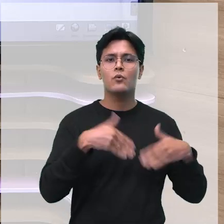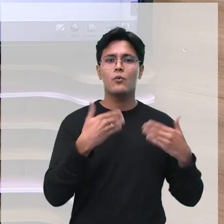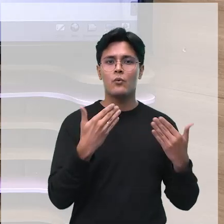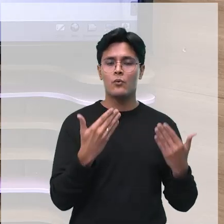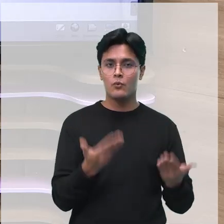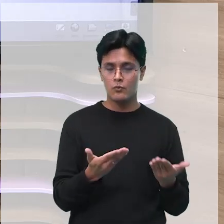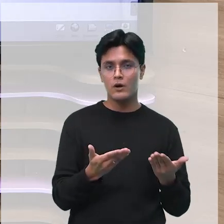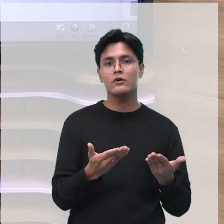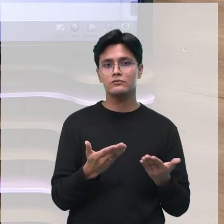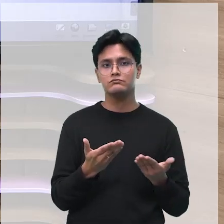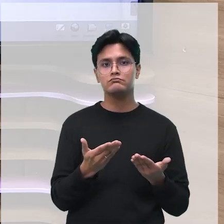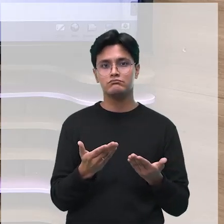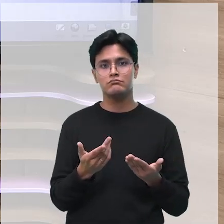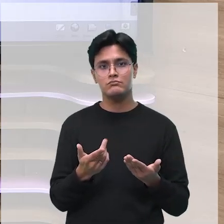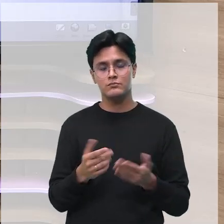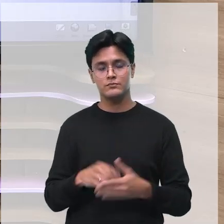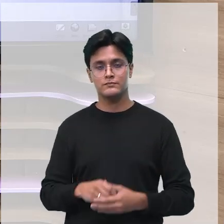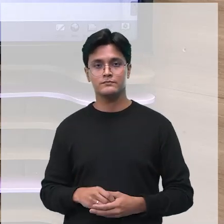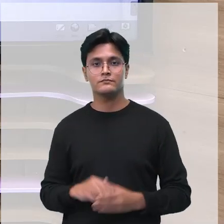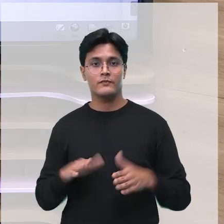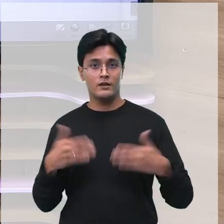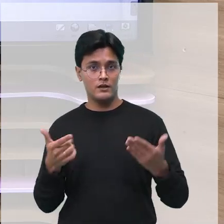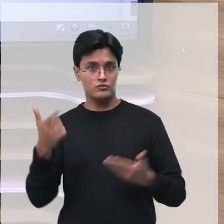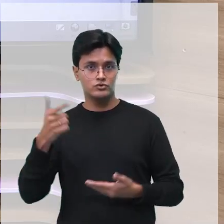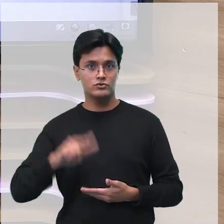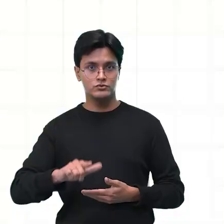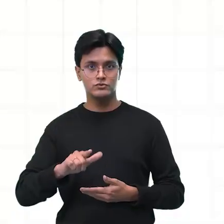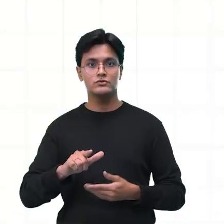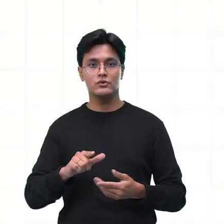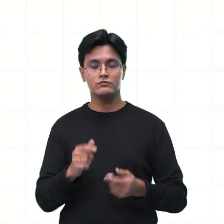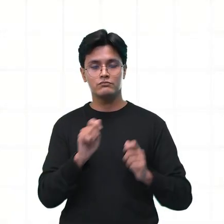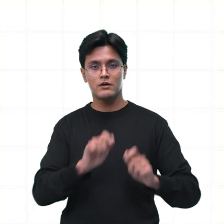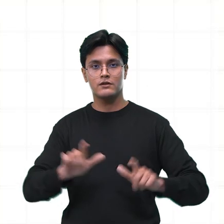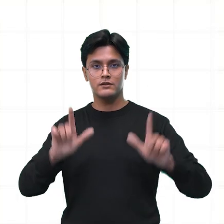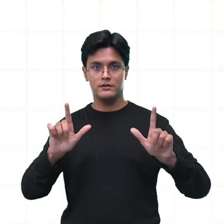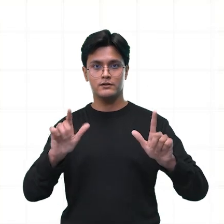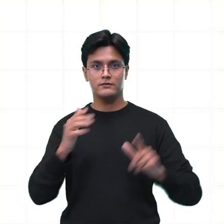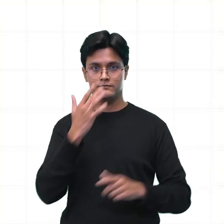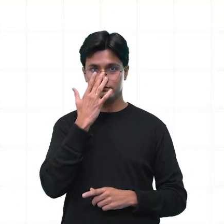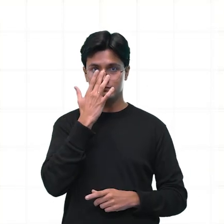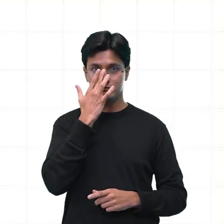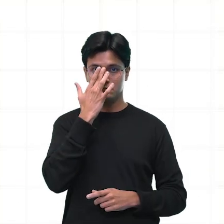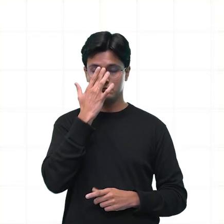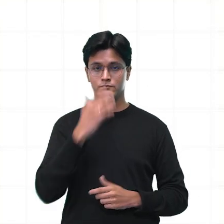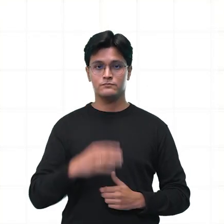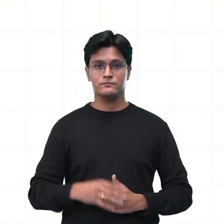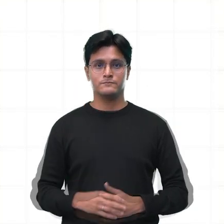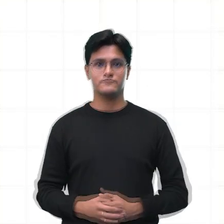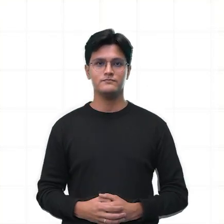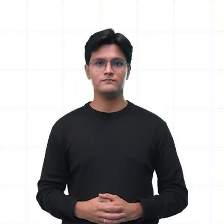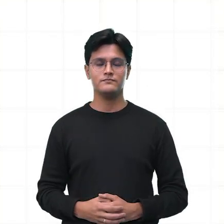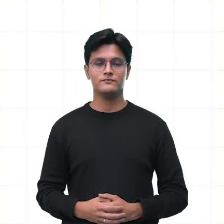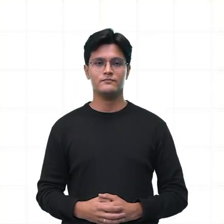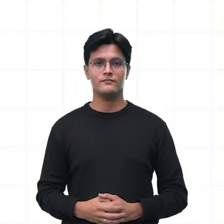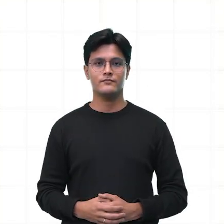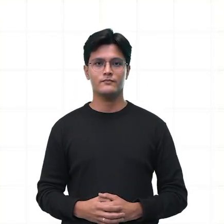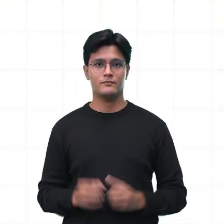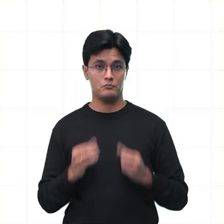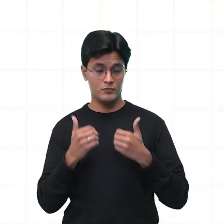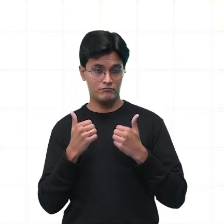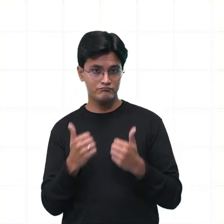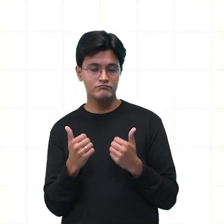desse enunciado aqui tá bom então vamos voltar aqui pr pra nossa cartela muito bem então para